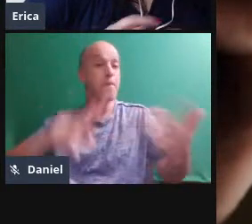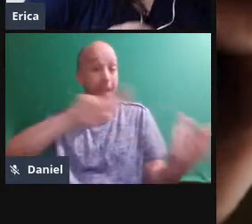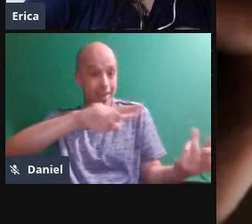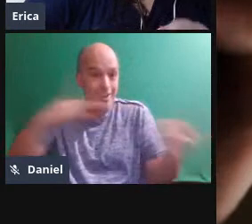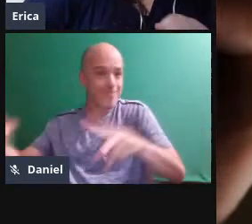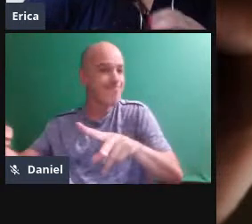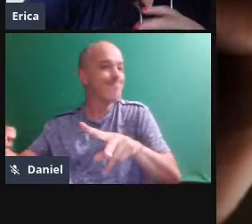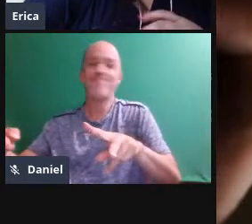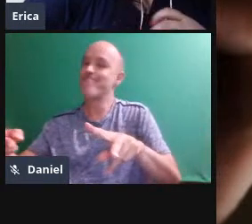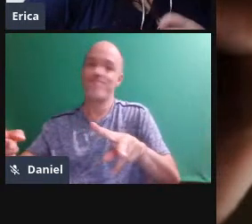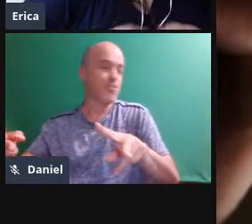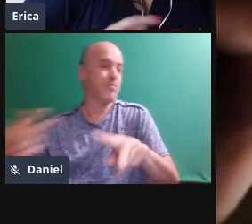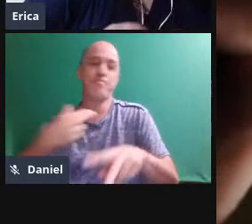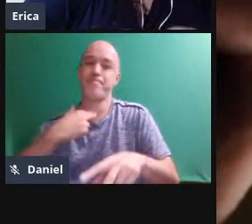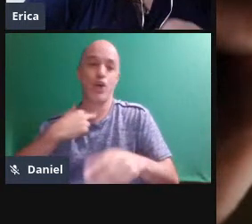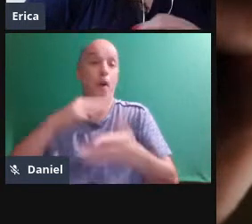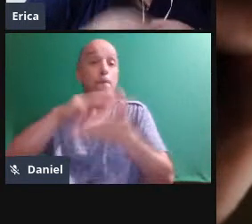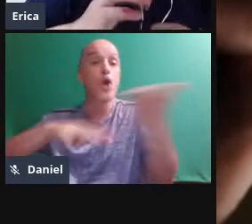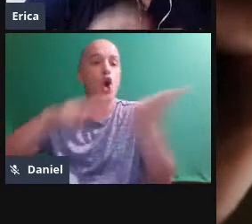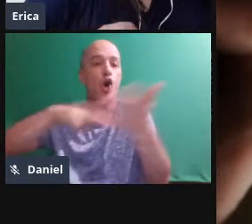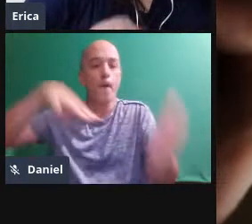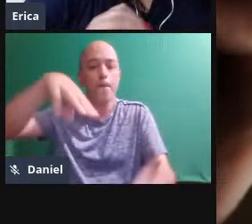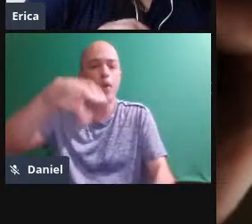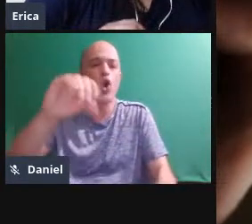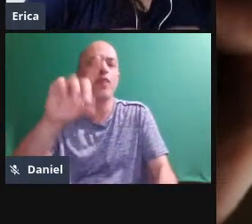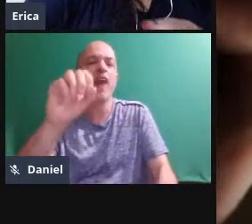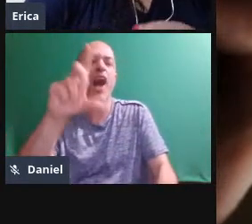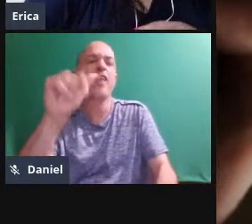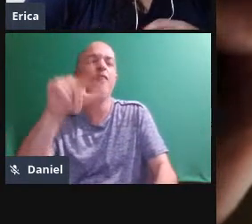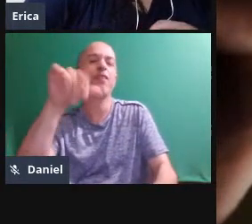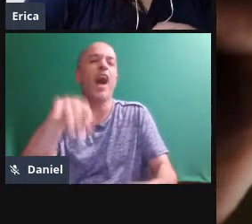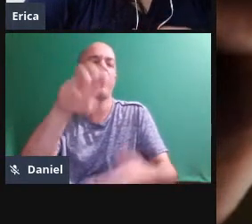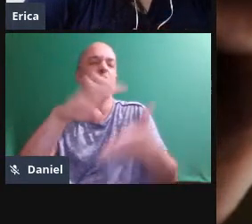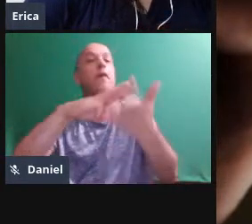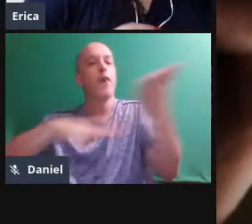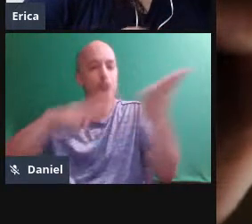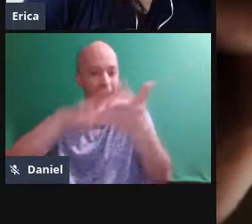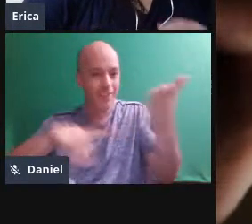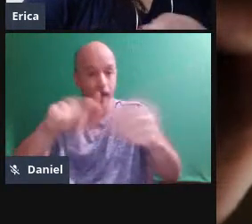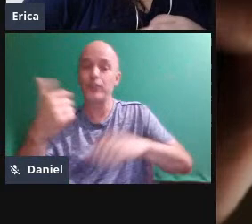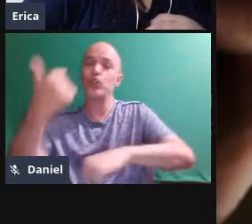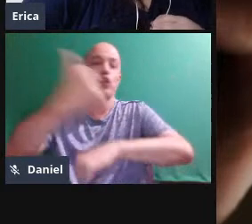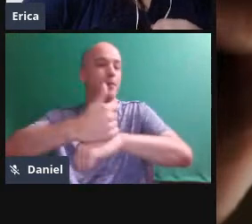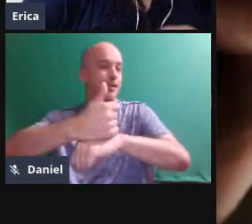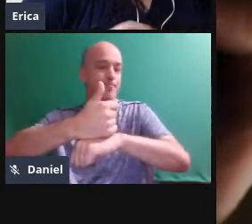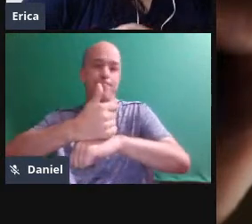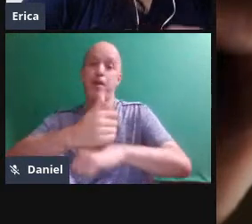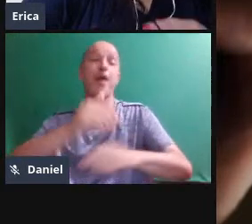Essa lei diz o quê? Que Libras não substitui o português escrito.